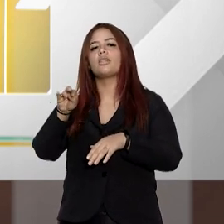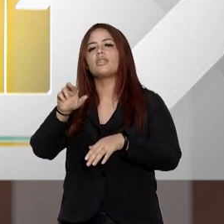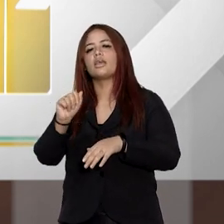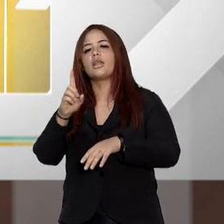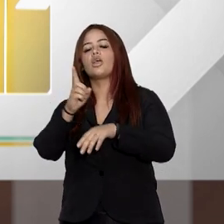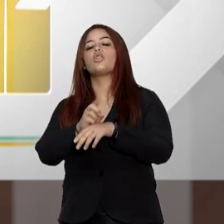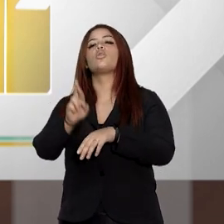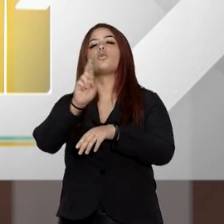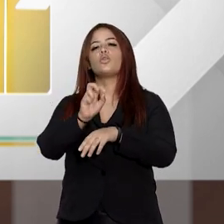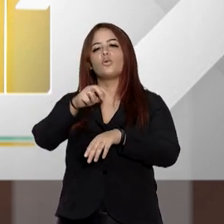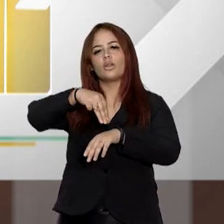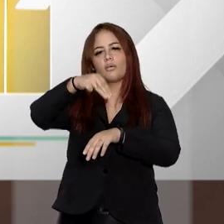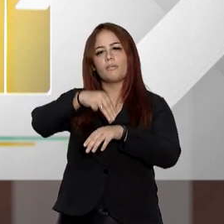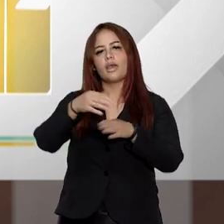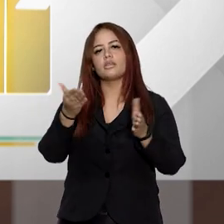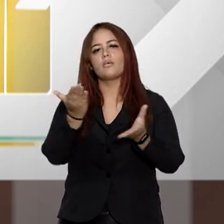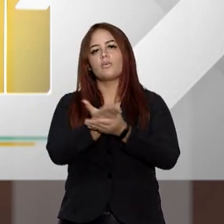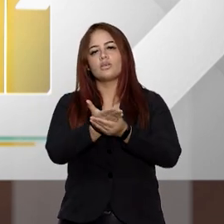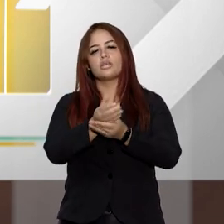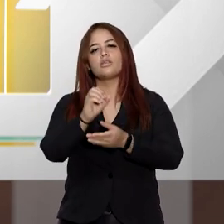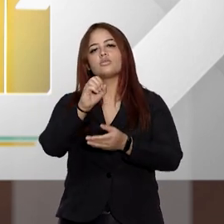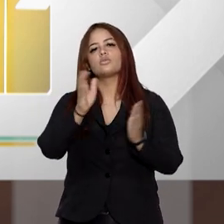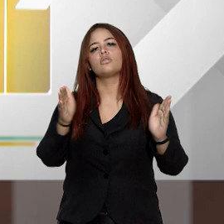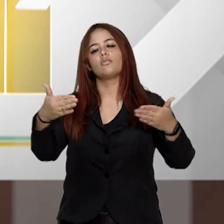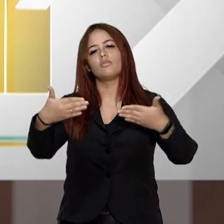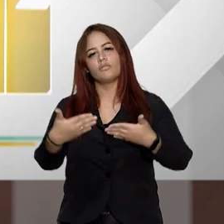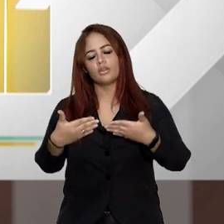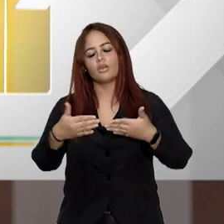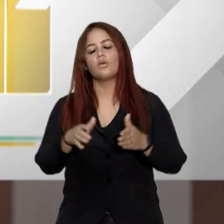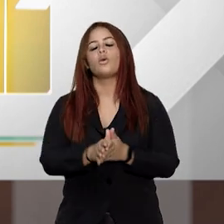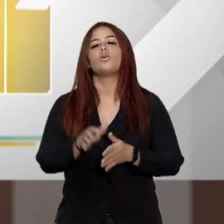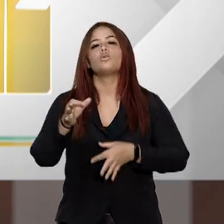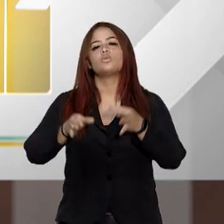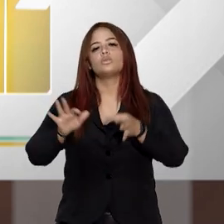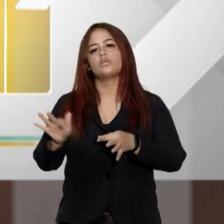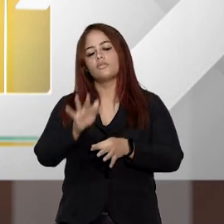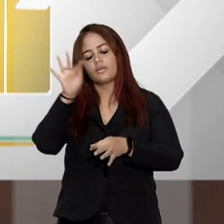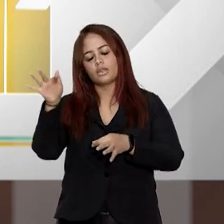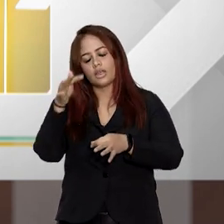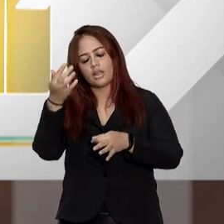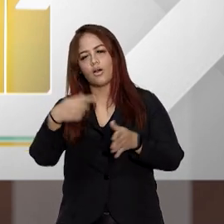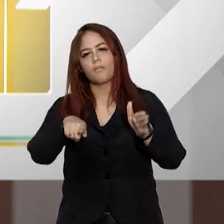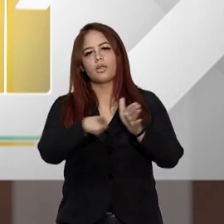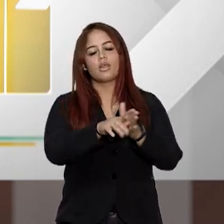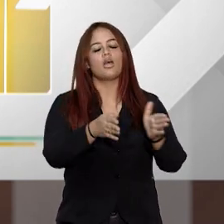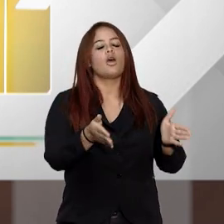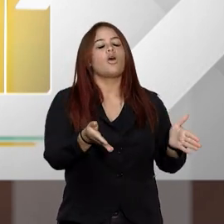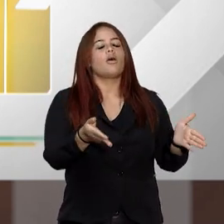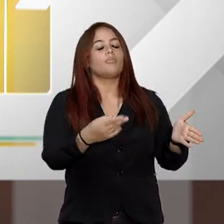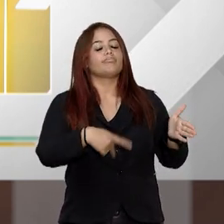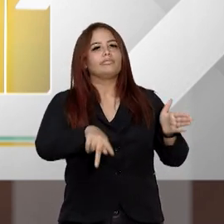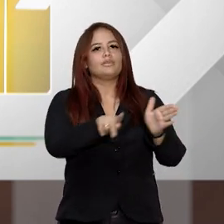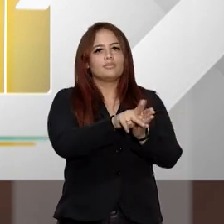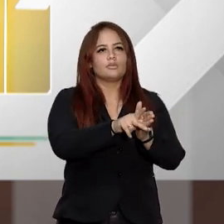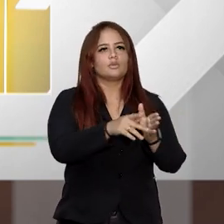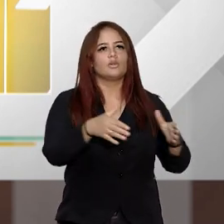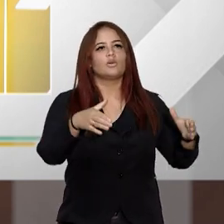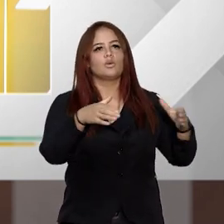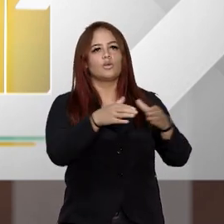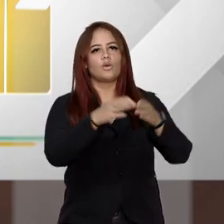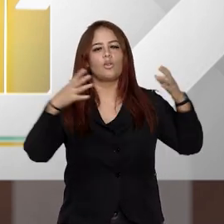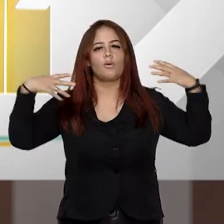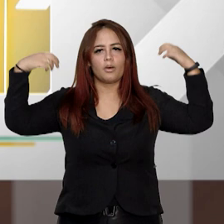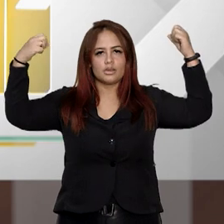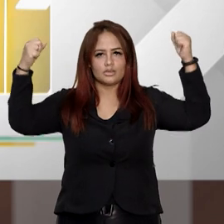mestre em processo civil, juíza federal, membro da Comissão de Processo Civil da Escola de Magistratura Regional Federal